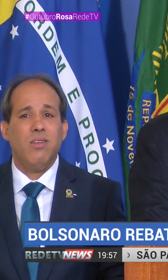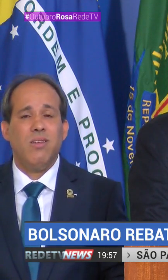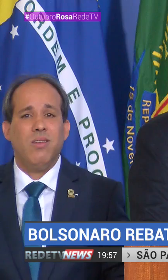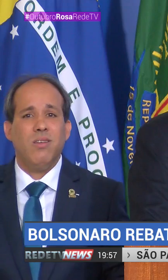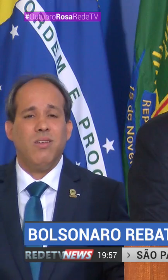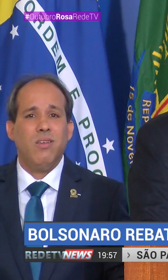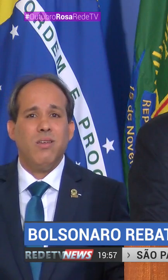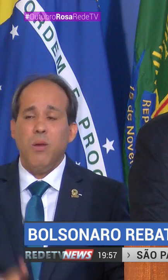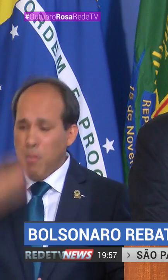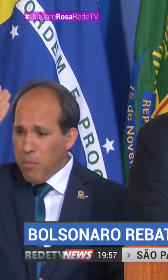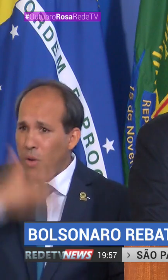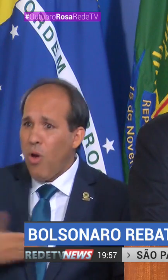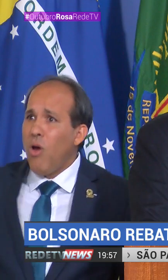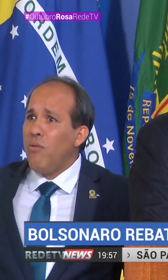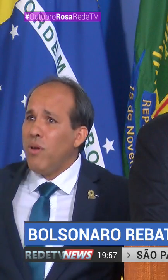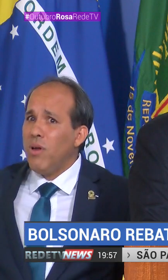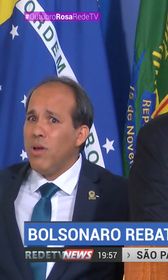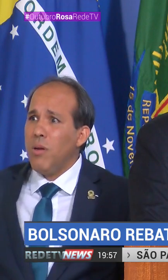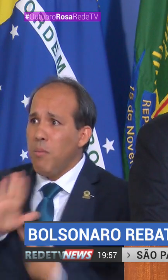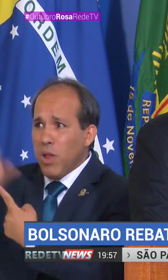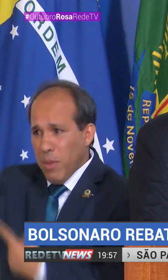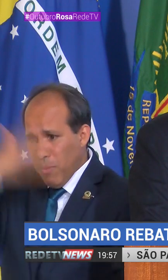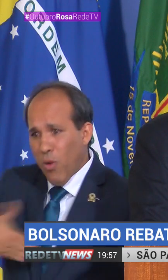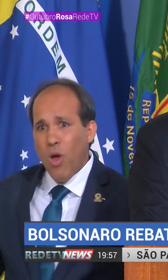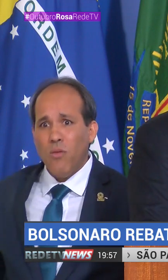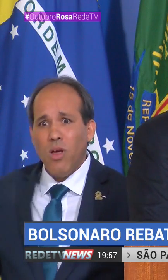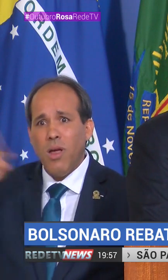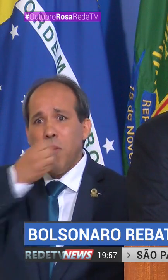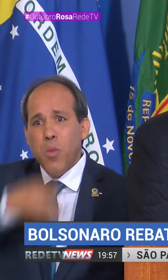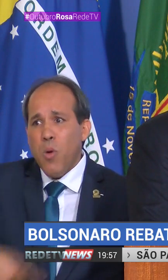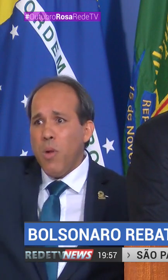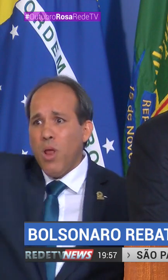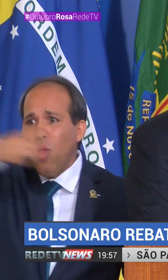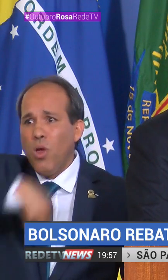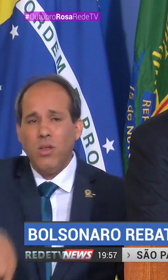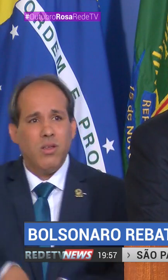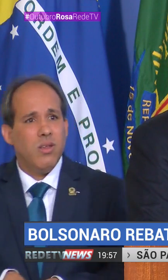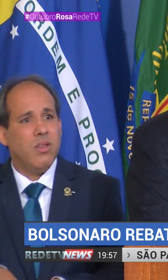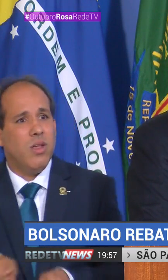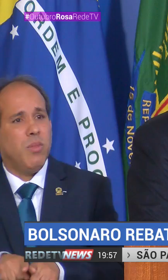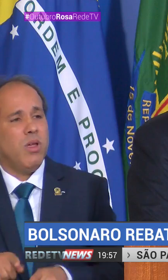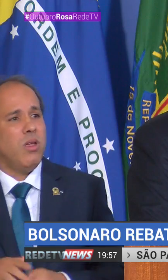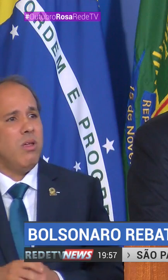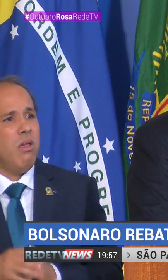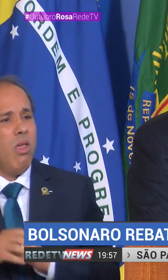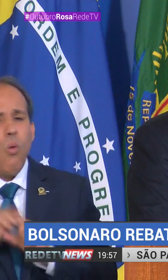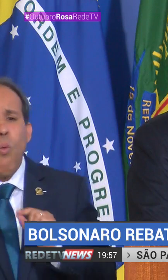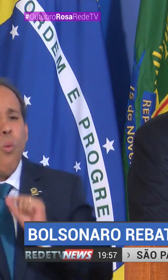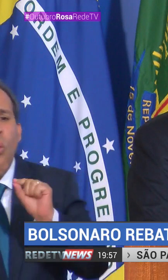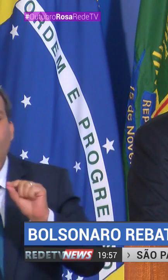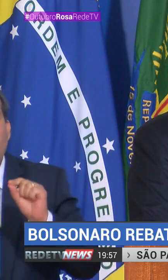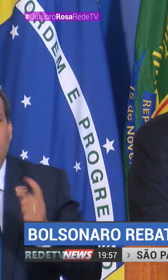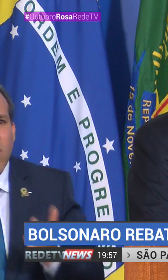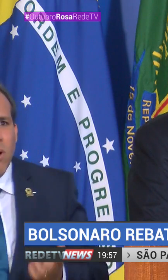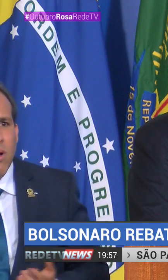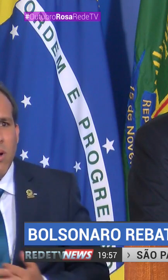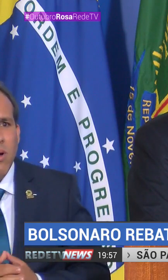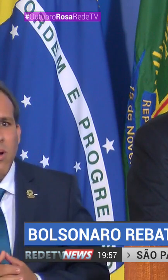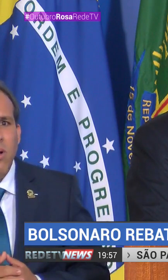e isso é muito bom para nós e as pessoas que eu sofri esqueça pô